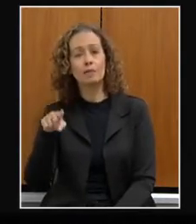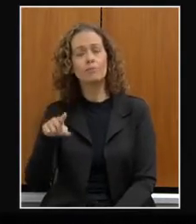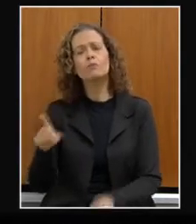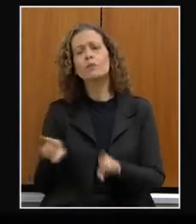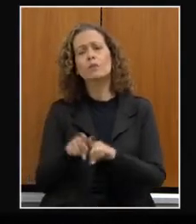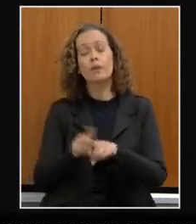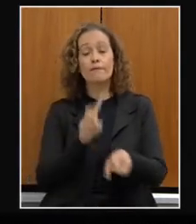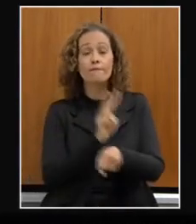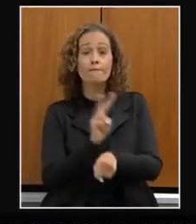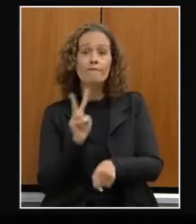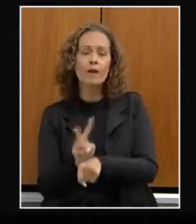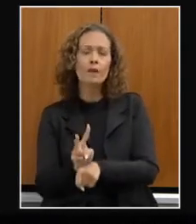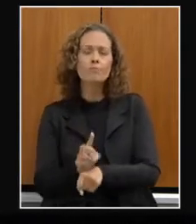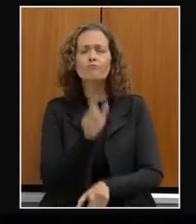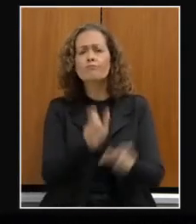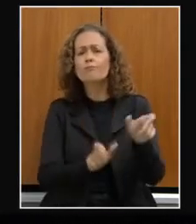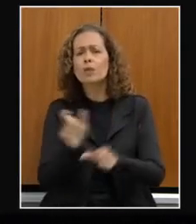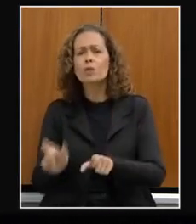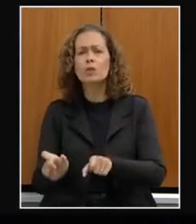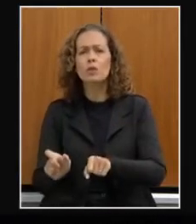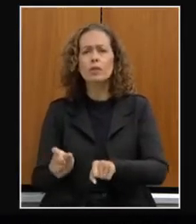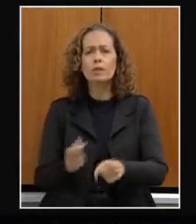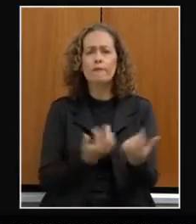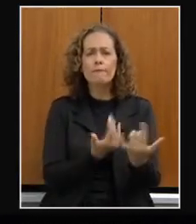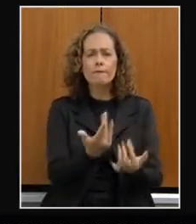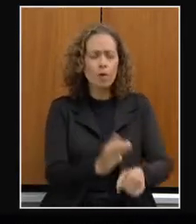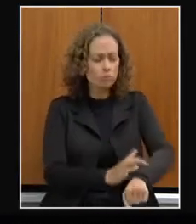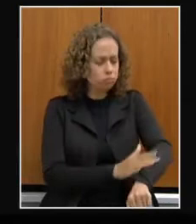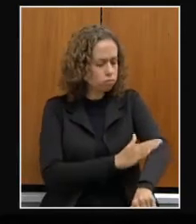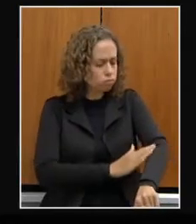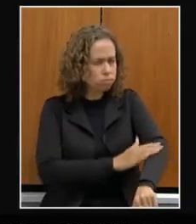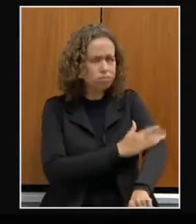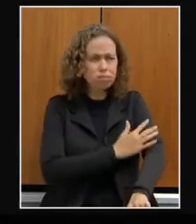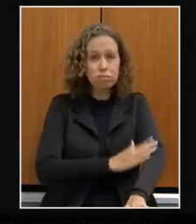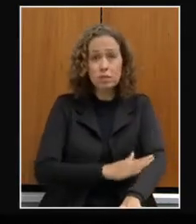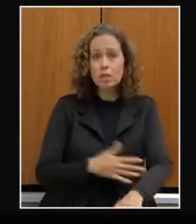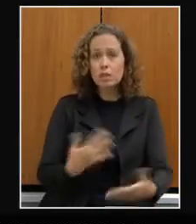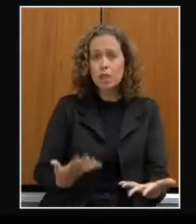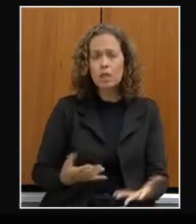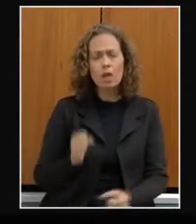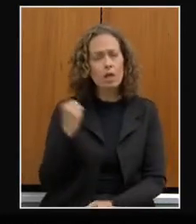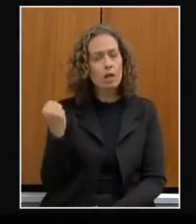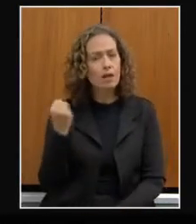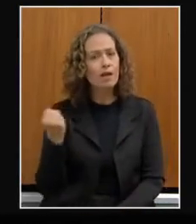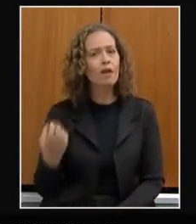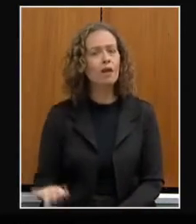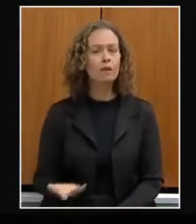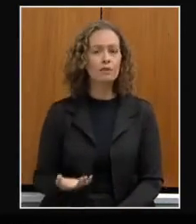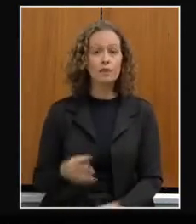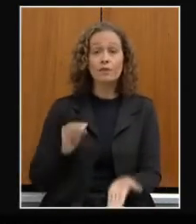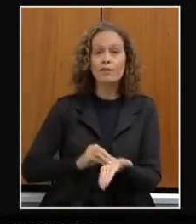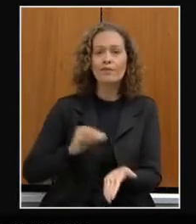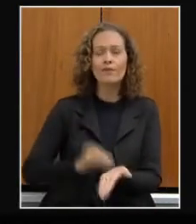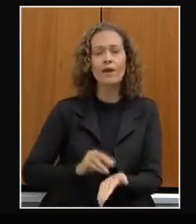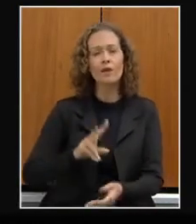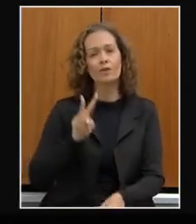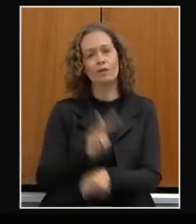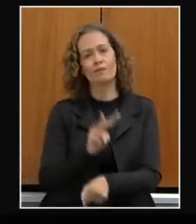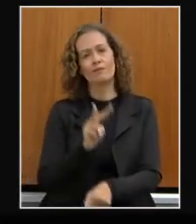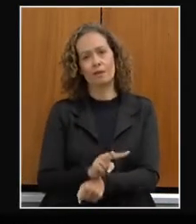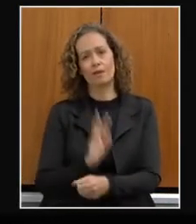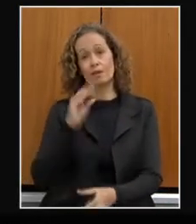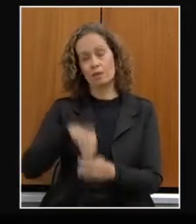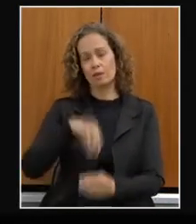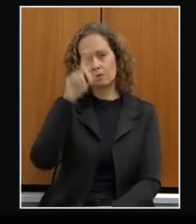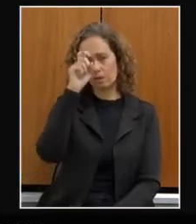e nada de vaga já era difícil essa situação o estado pensa a secretaria pensa em uma